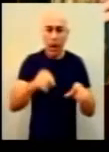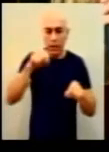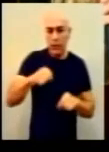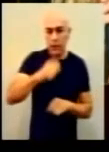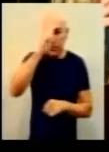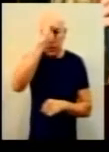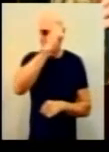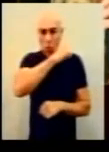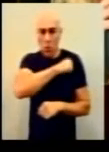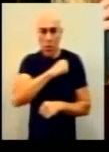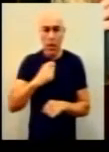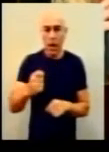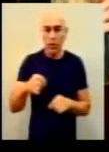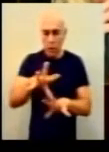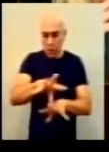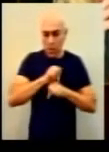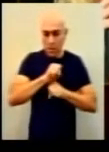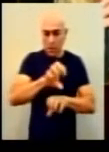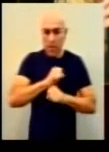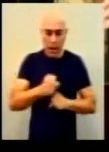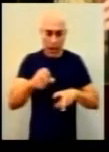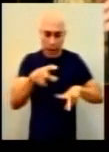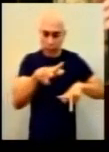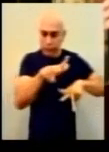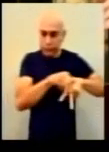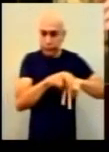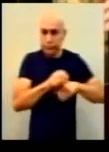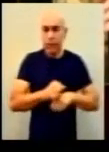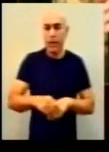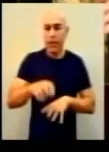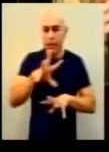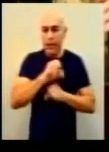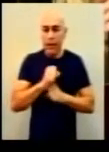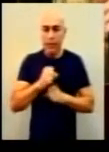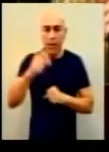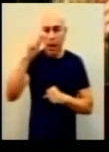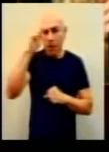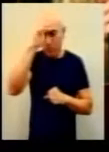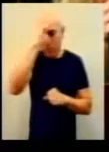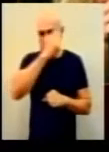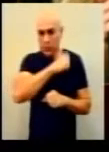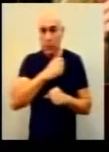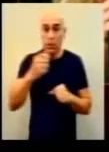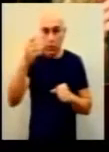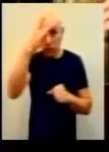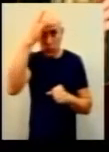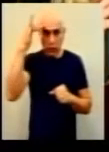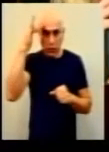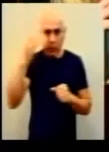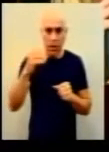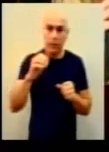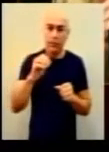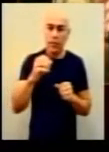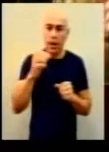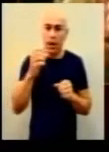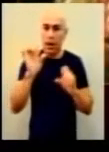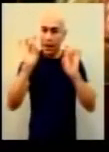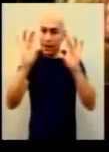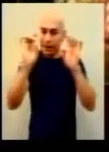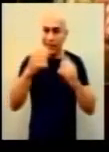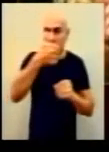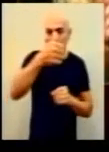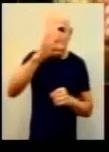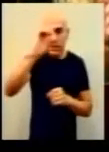risco que as pessoas têm de se infectar. Ou seja, a cada 1.400 pessoas em Rio Preto, a cada 100 mil habitantes,